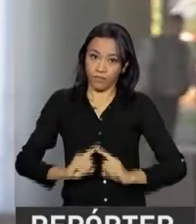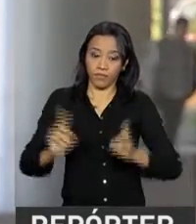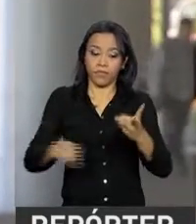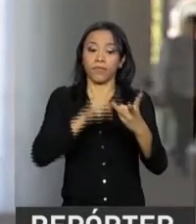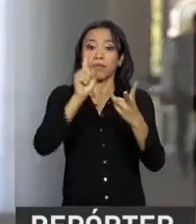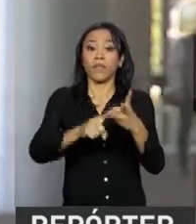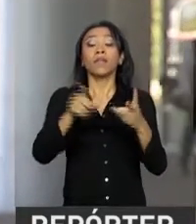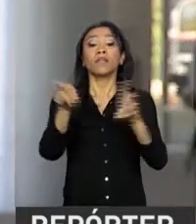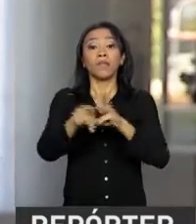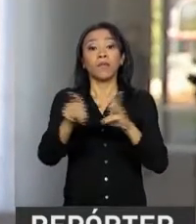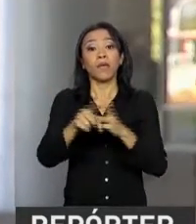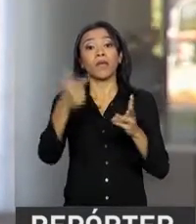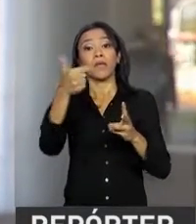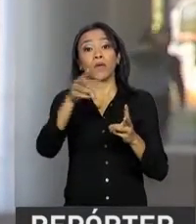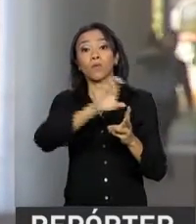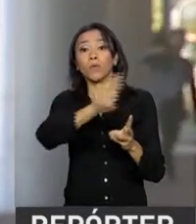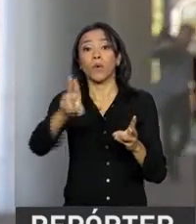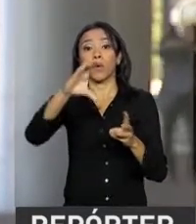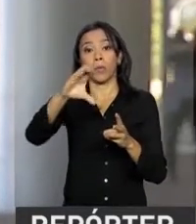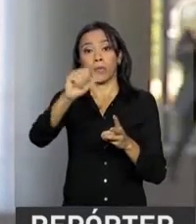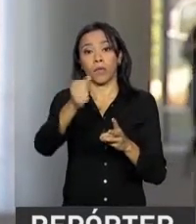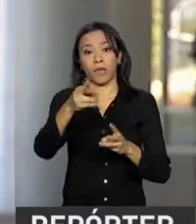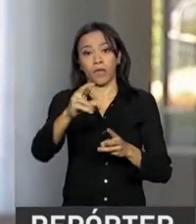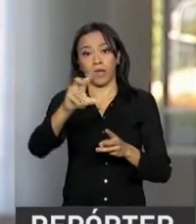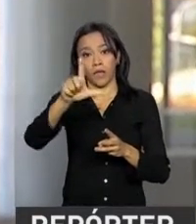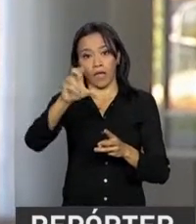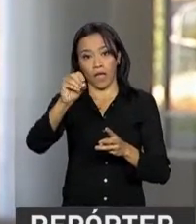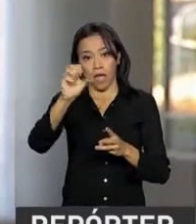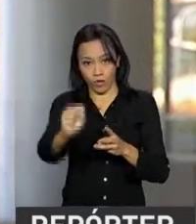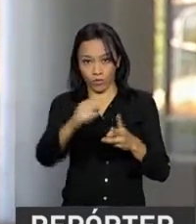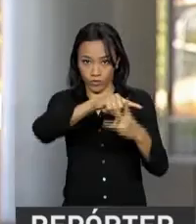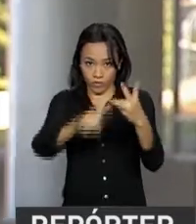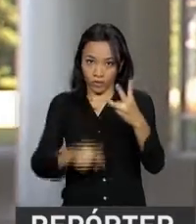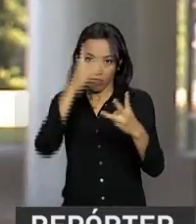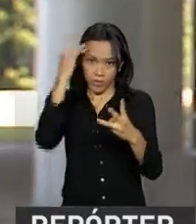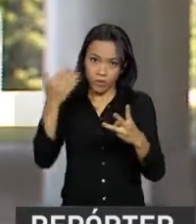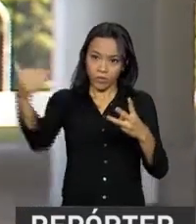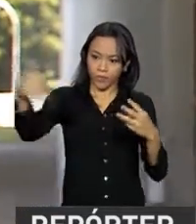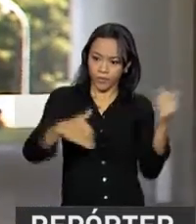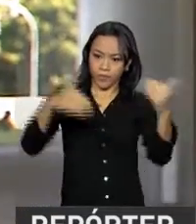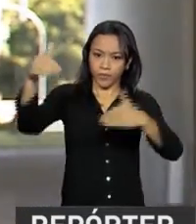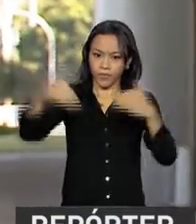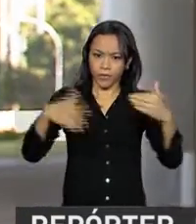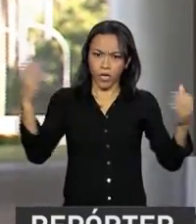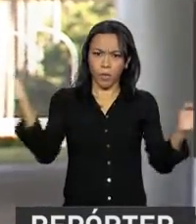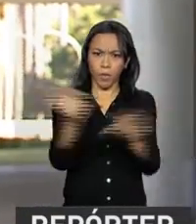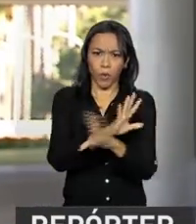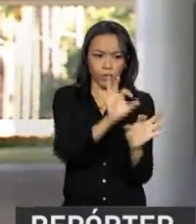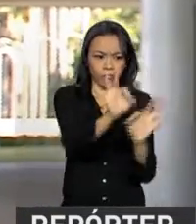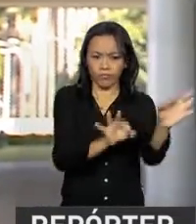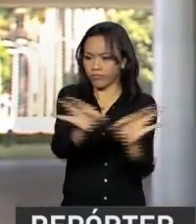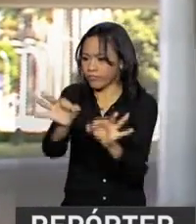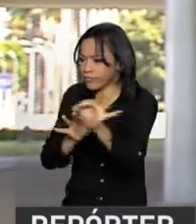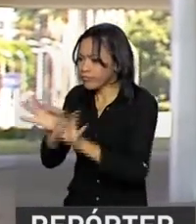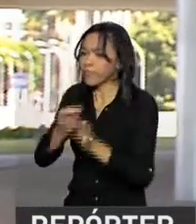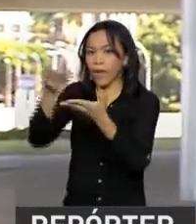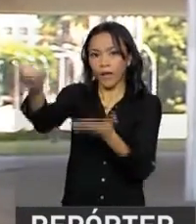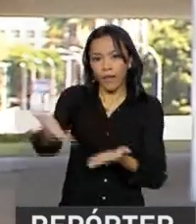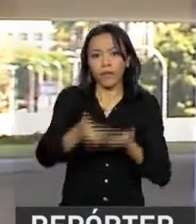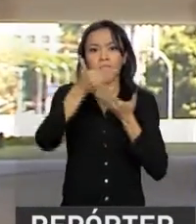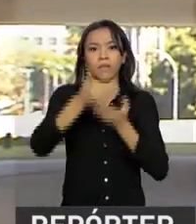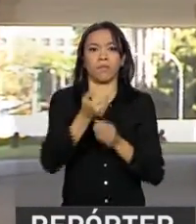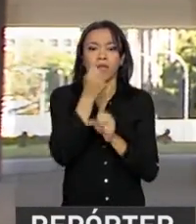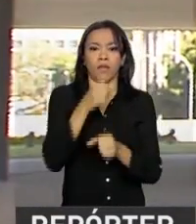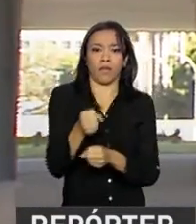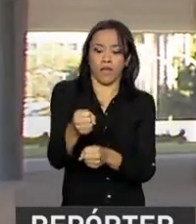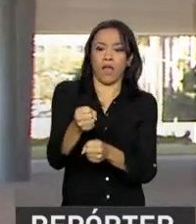Organizador da Rio 2016, Carlos Arthur Nussmann. Como vocês podem ver, o Palácio do Planalto já está pronto para a recepção da tocha